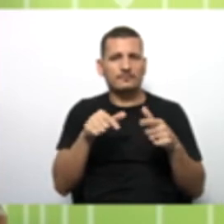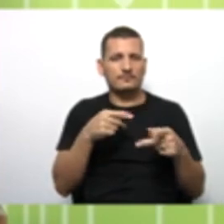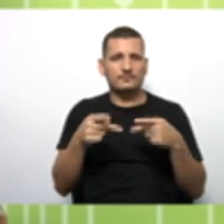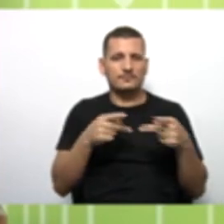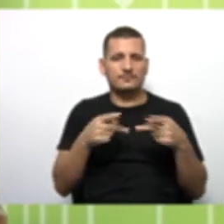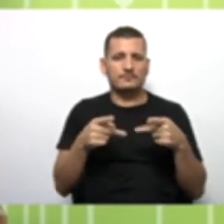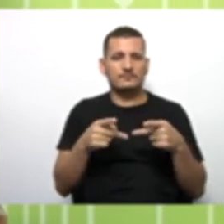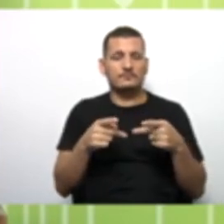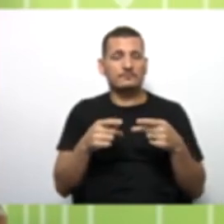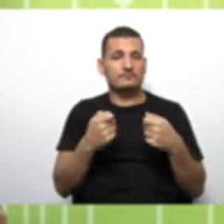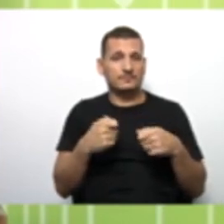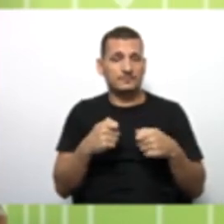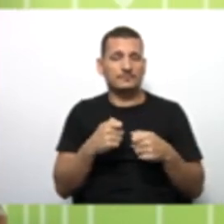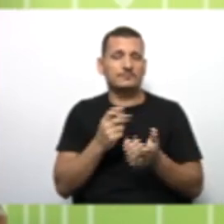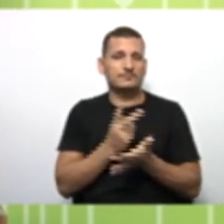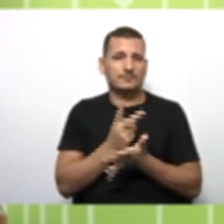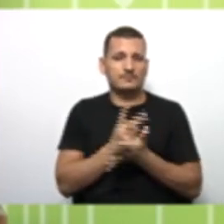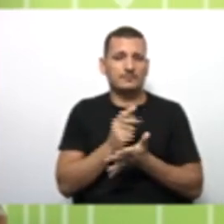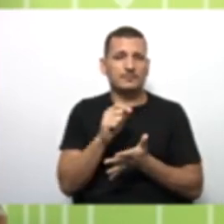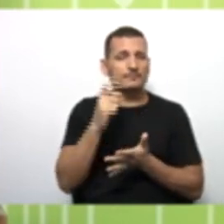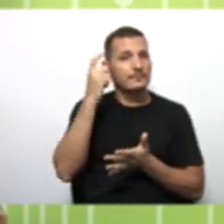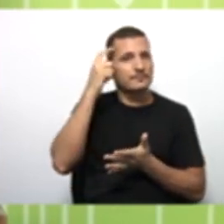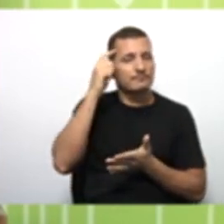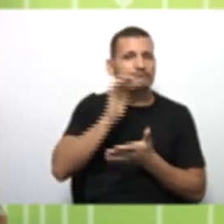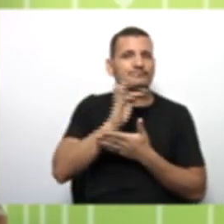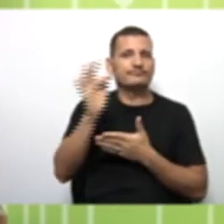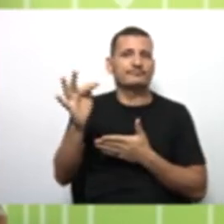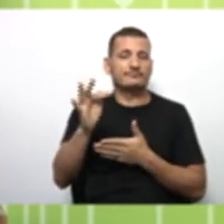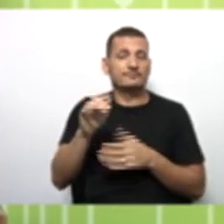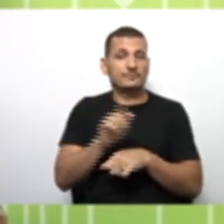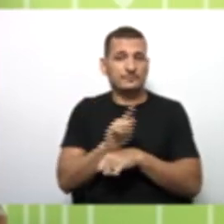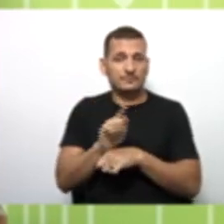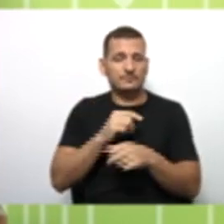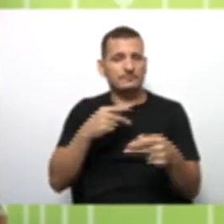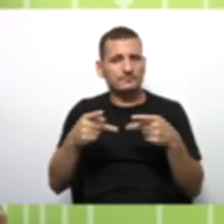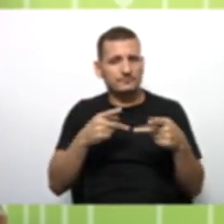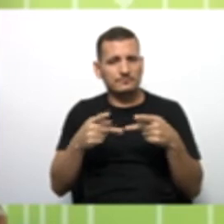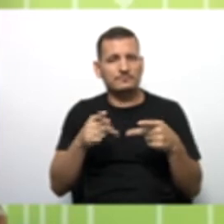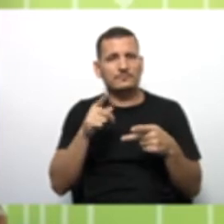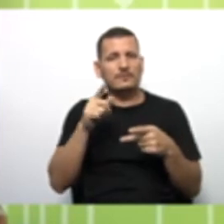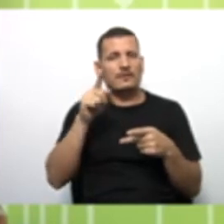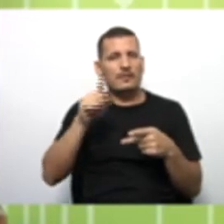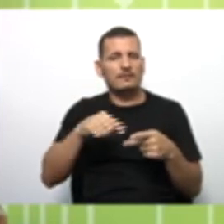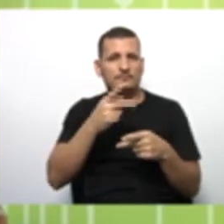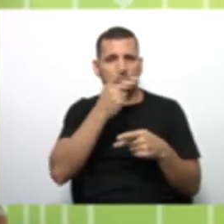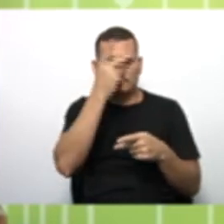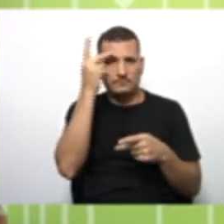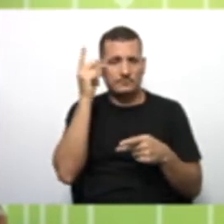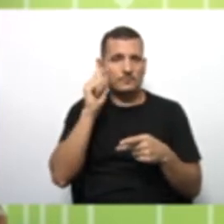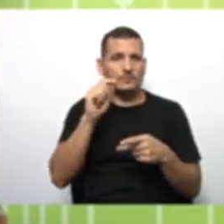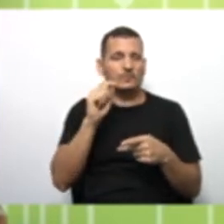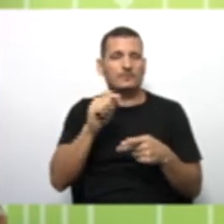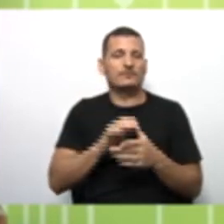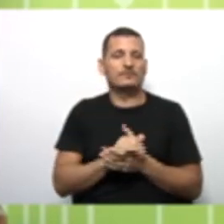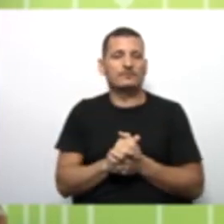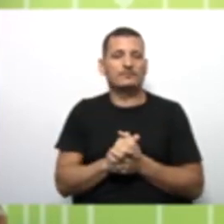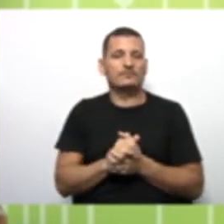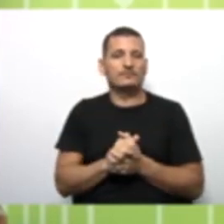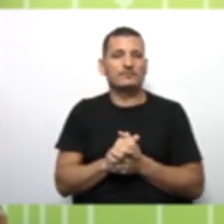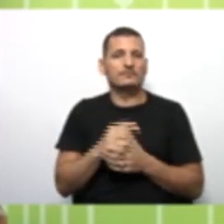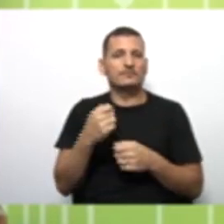de estocagem correta. E se ele não achar um imóvel para isso? Então o que ele fez? Ele já construiu um novo, não é isso? Para quê? Para que nesses